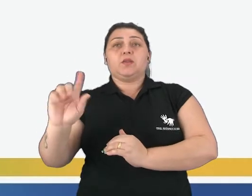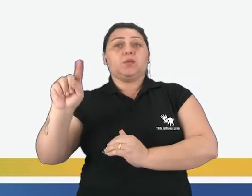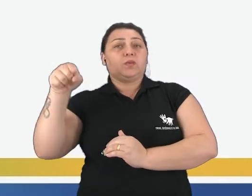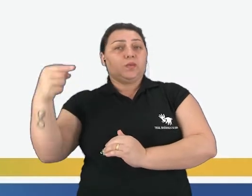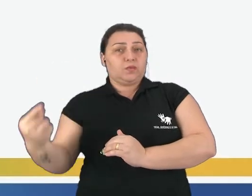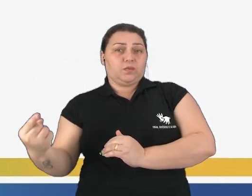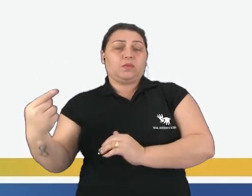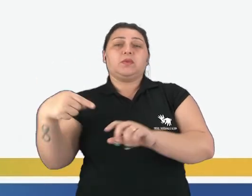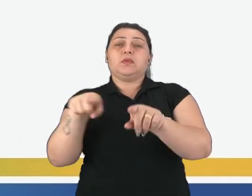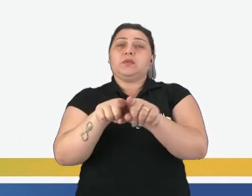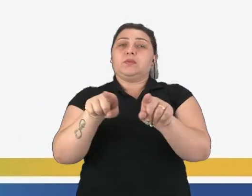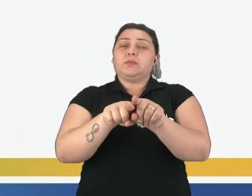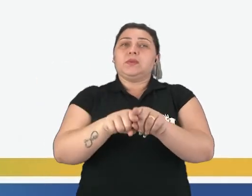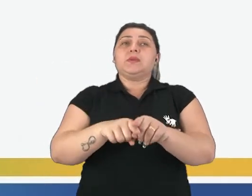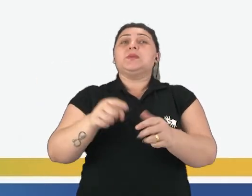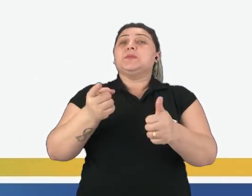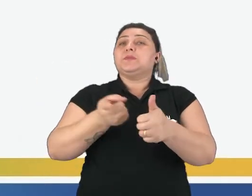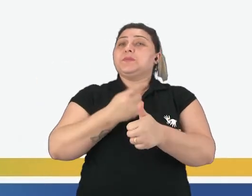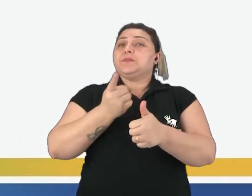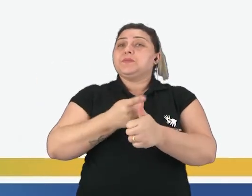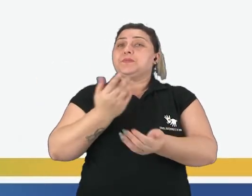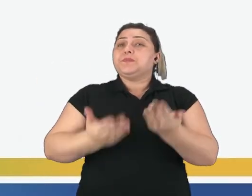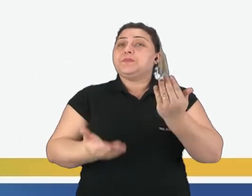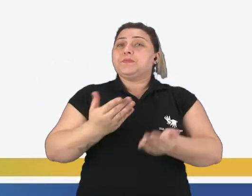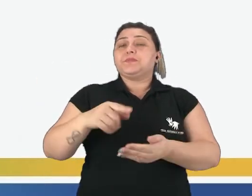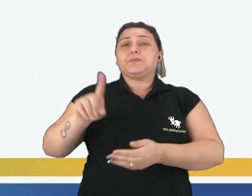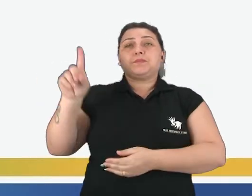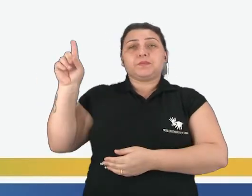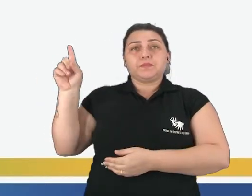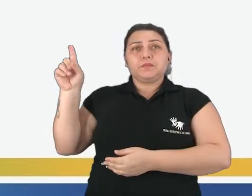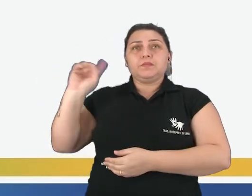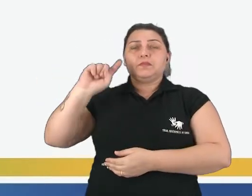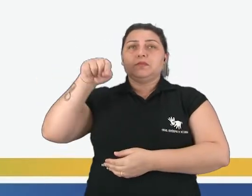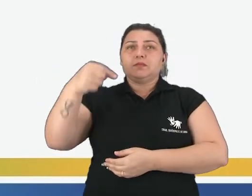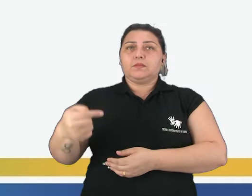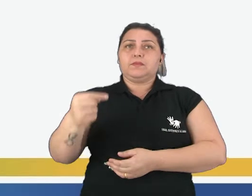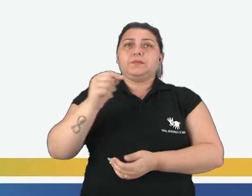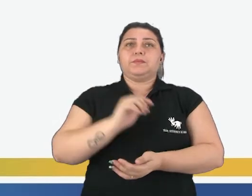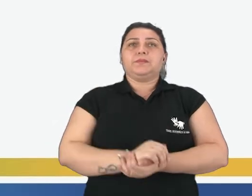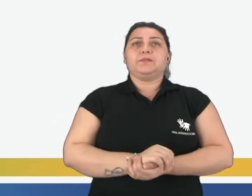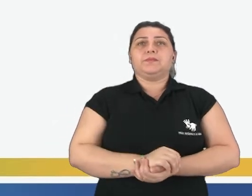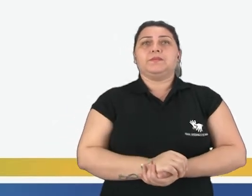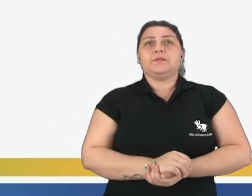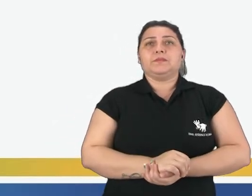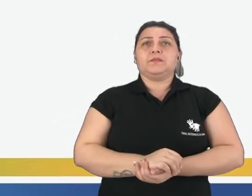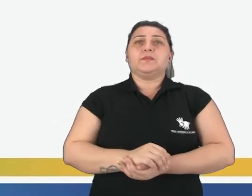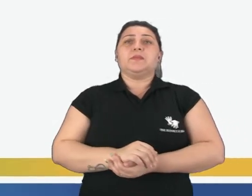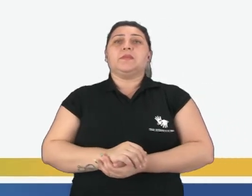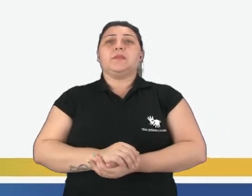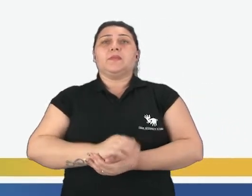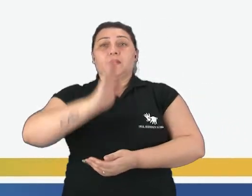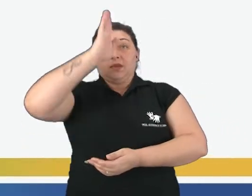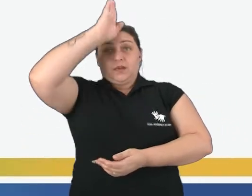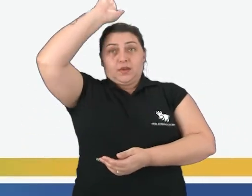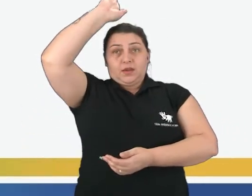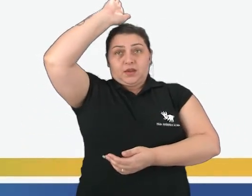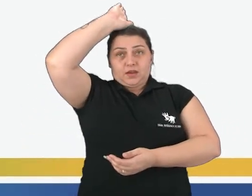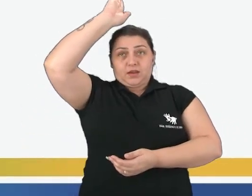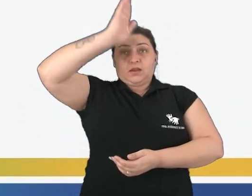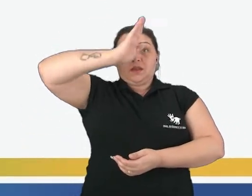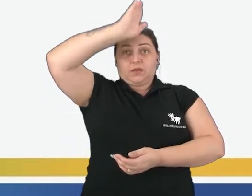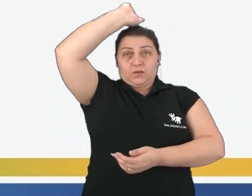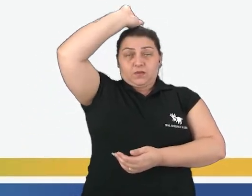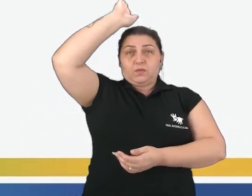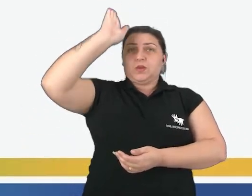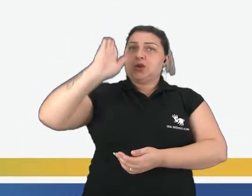outro lado, né? Então a primeira balança foi essa balança aí. Depois veio a balança romana. Essa balança aí